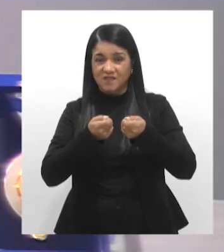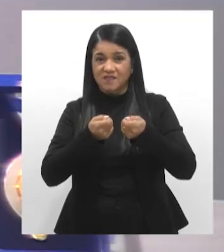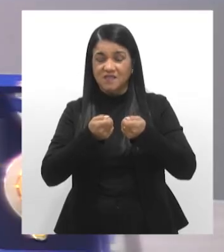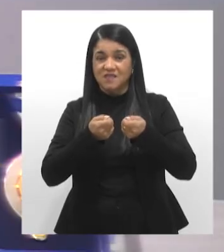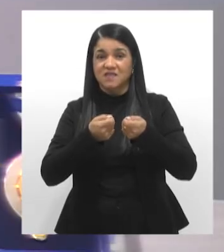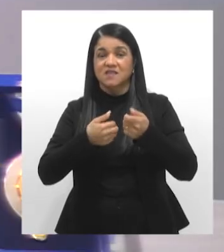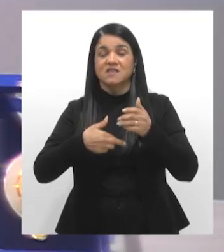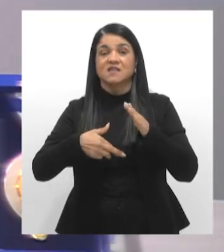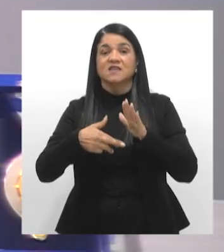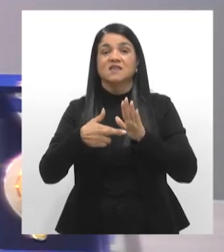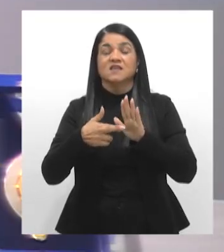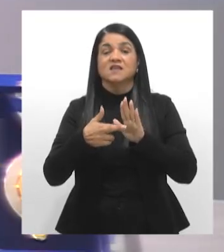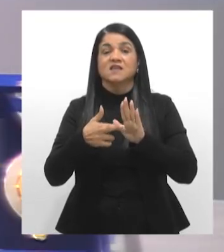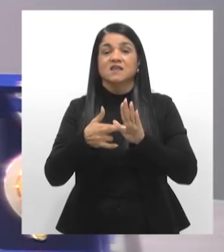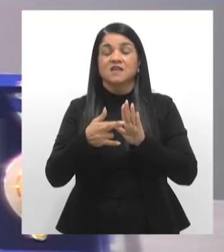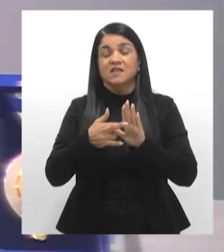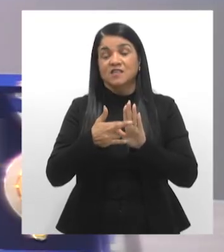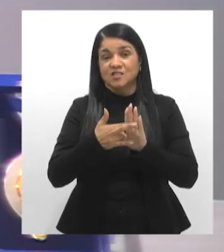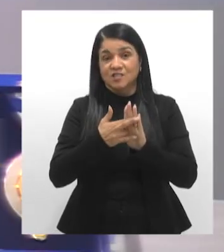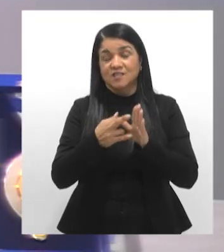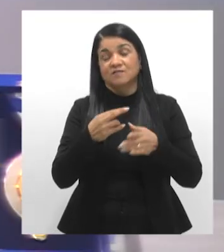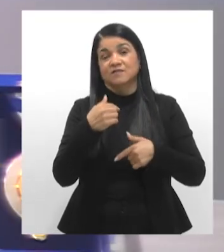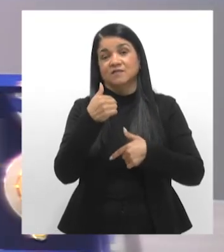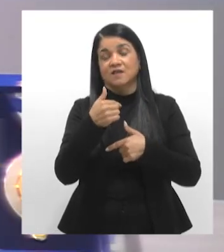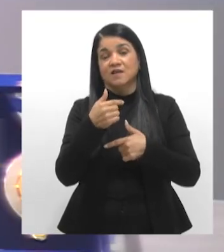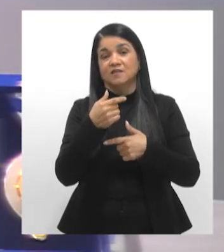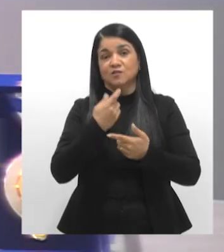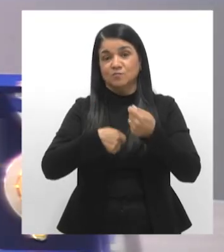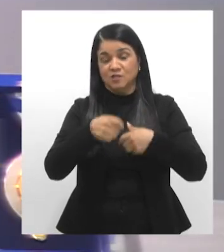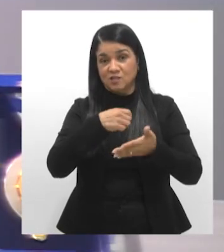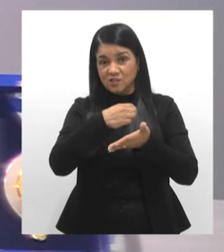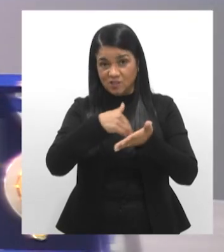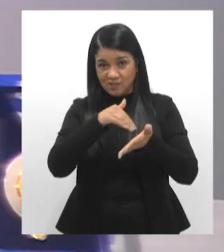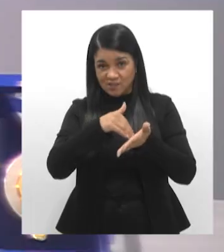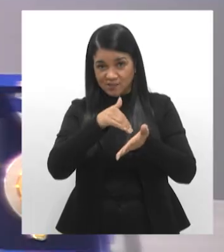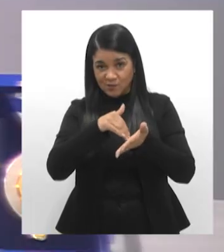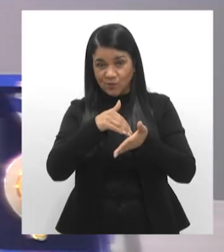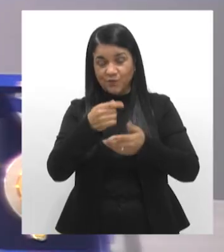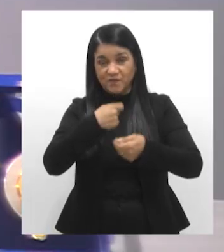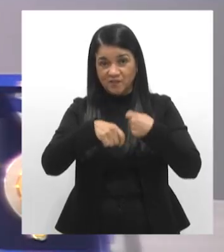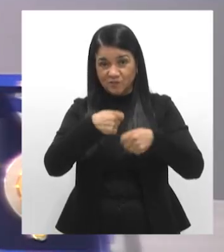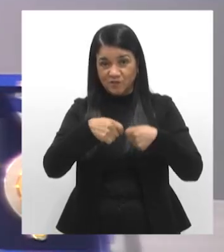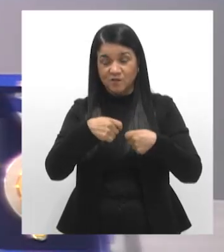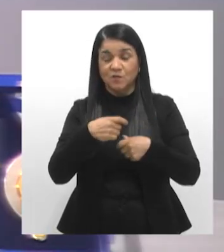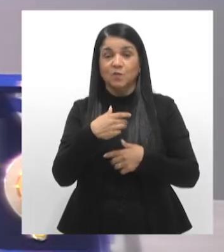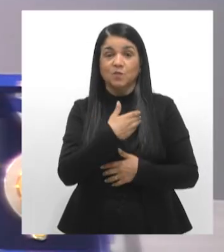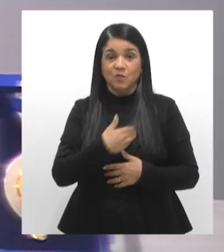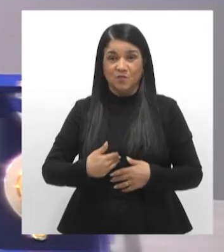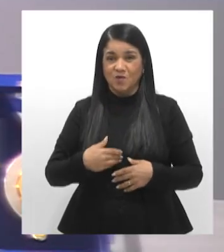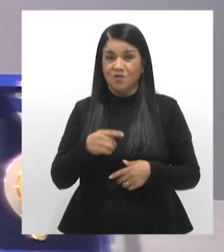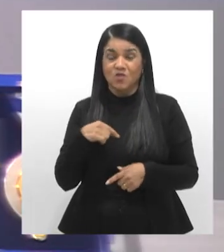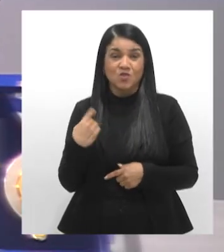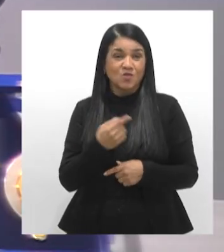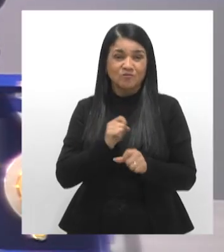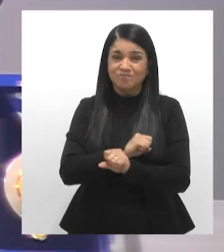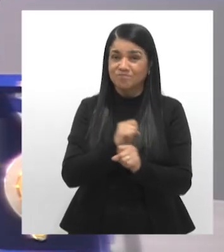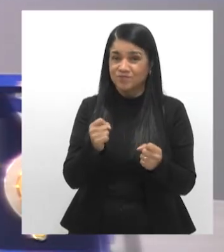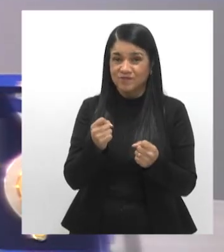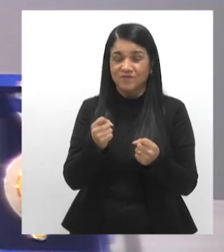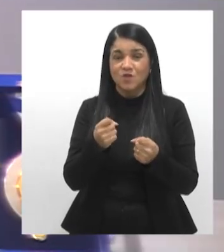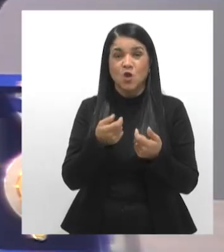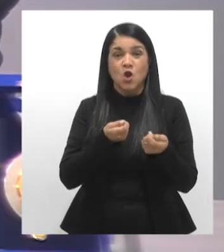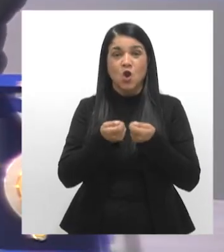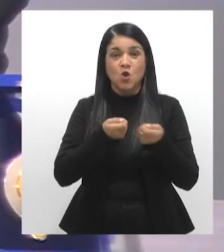administração pública. E a gente jamais conseguiria fazer o controle externo